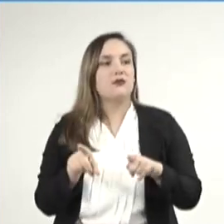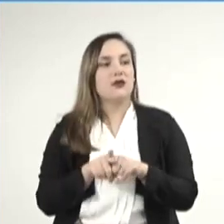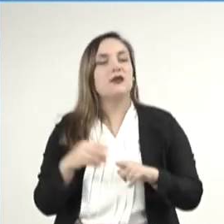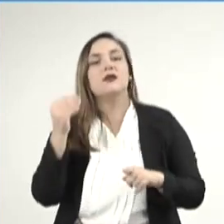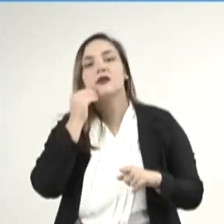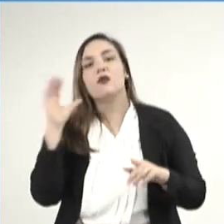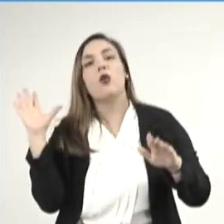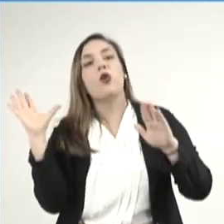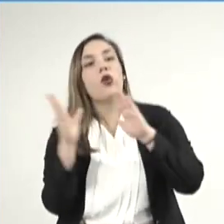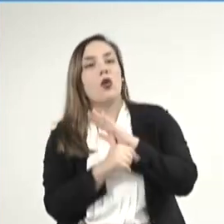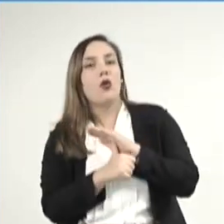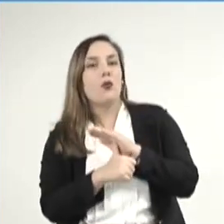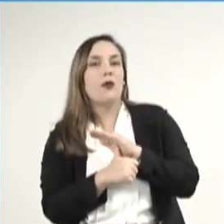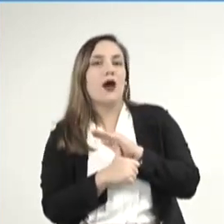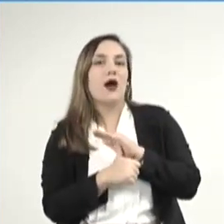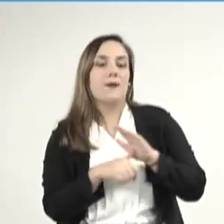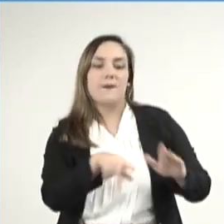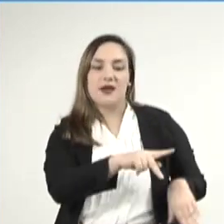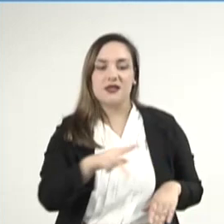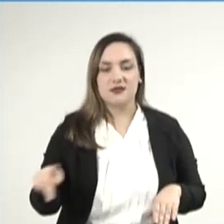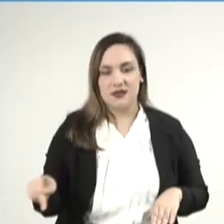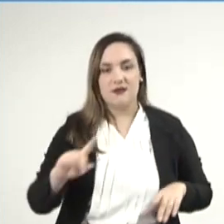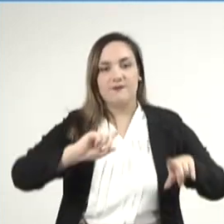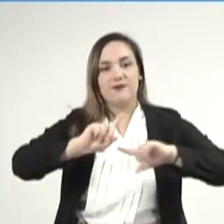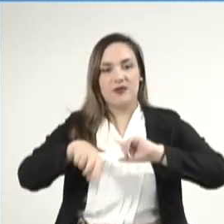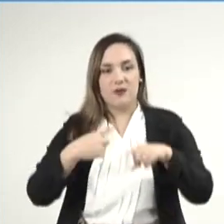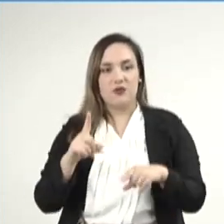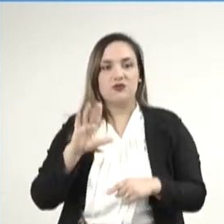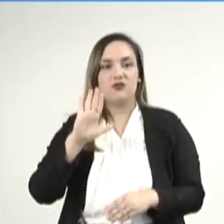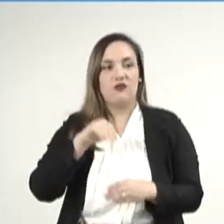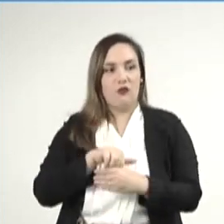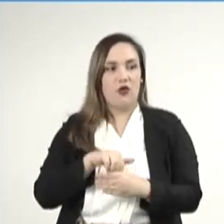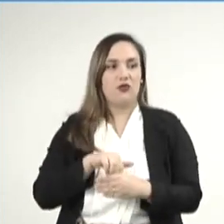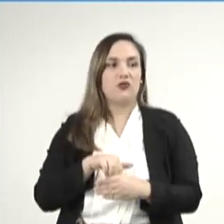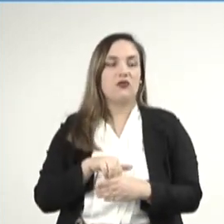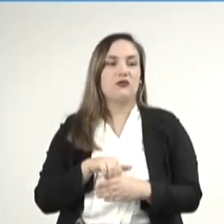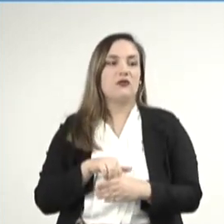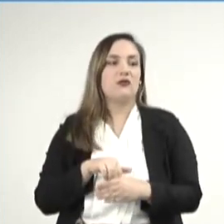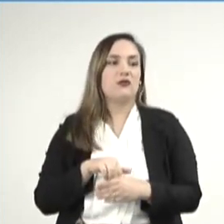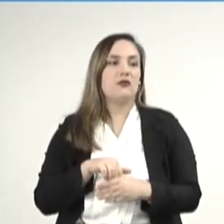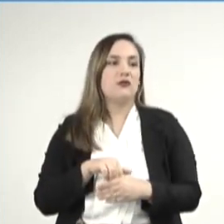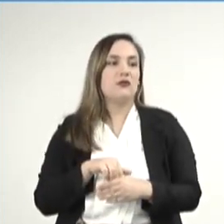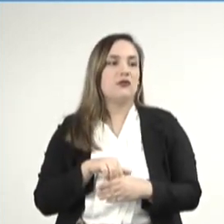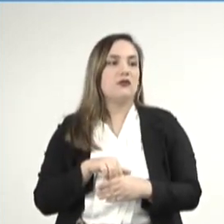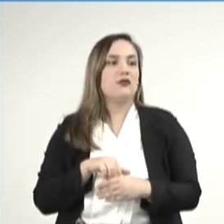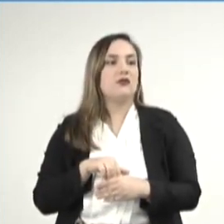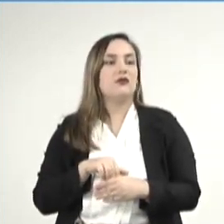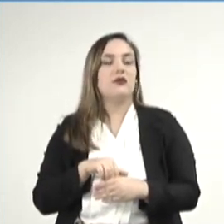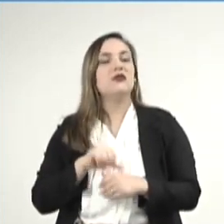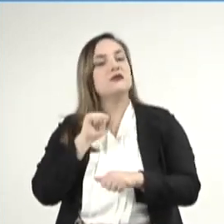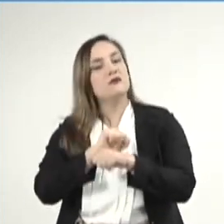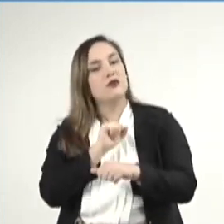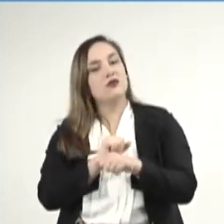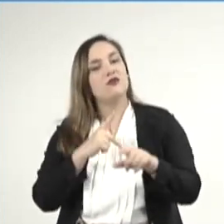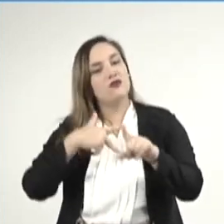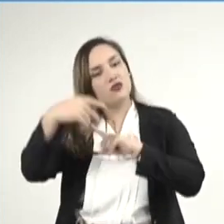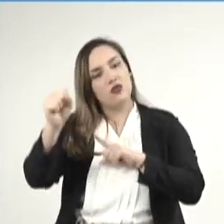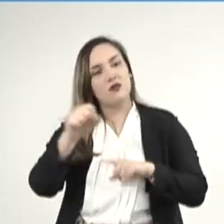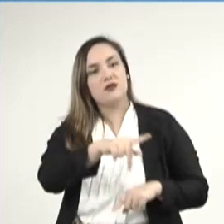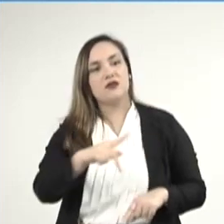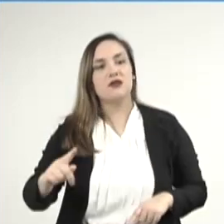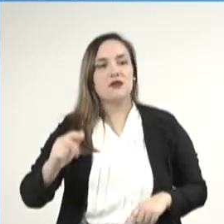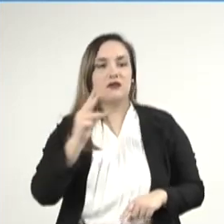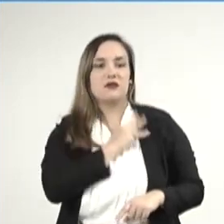planejado um golpe aqui depois das eleições que consagraram a vitória do presidente Lula.